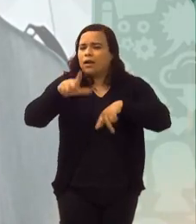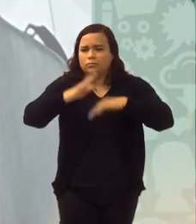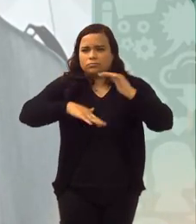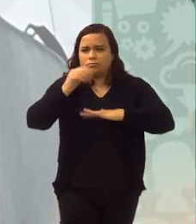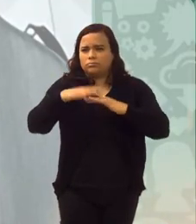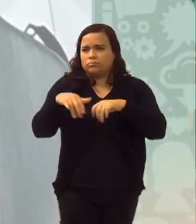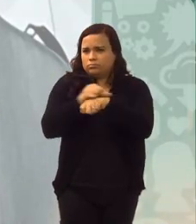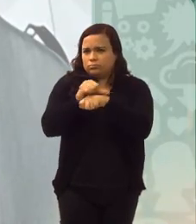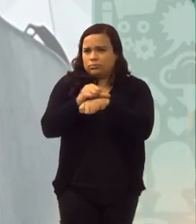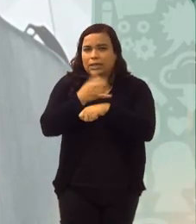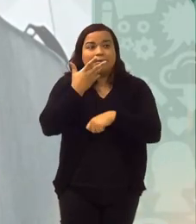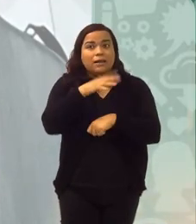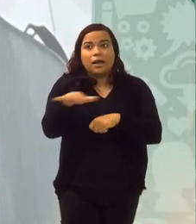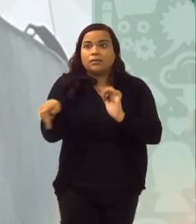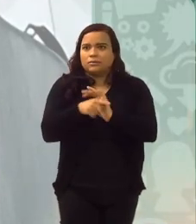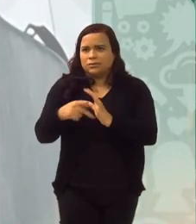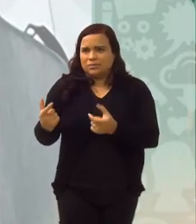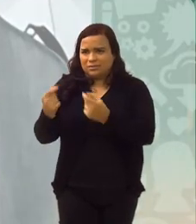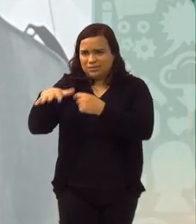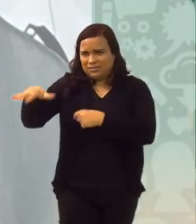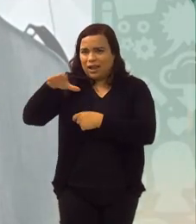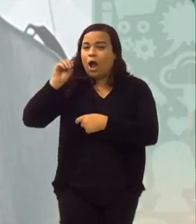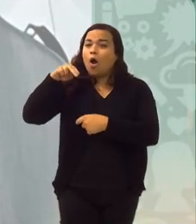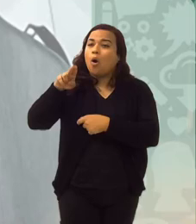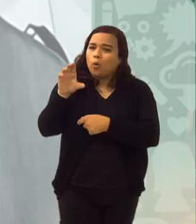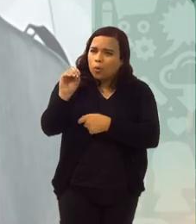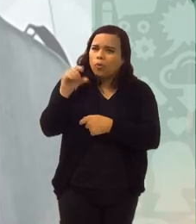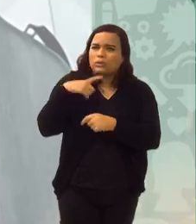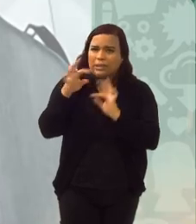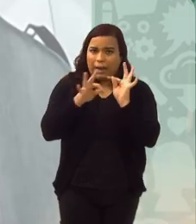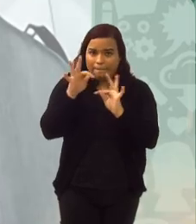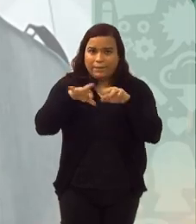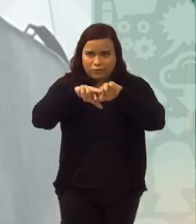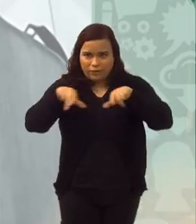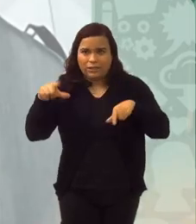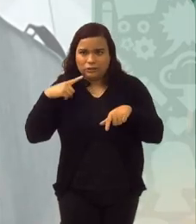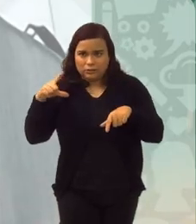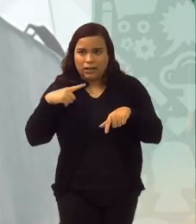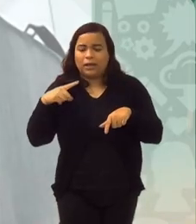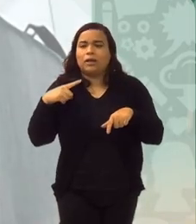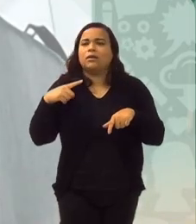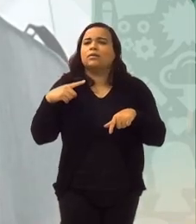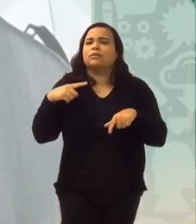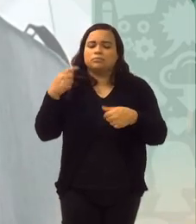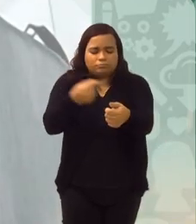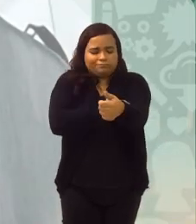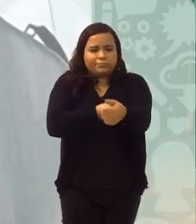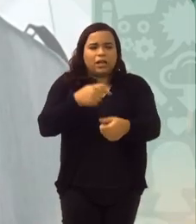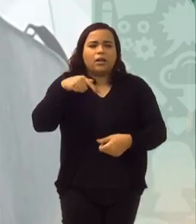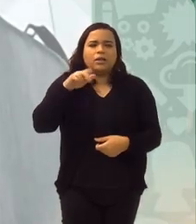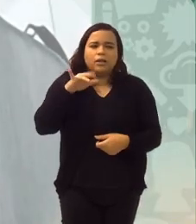eu utilizo lá, por exemplo, crianças da onco que passam por terapias, né?